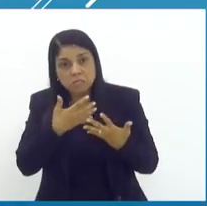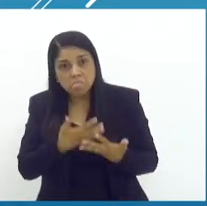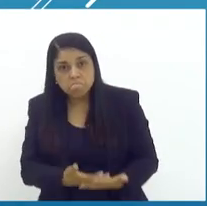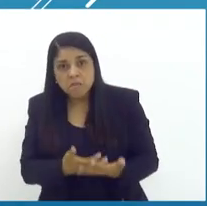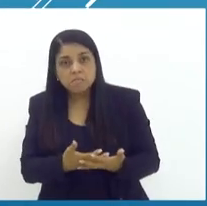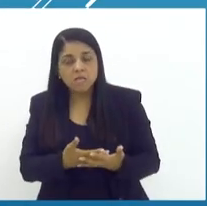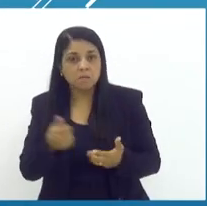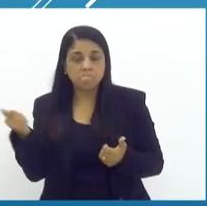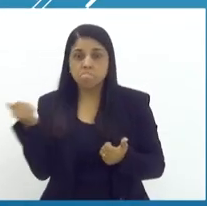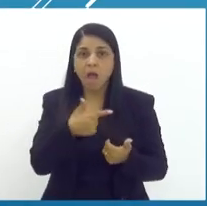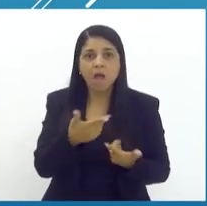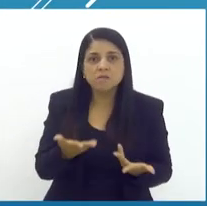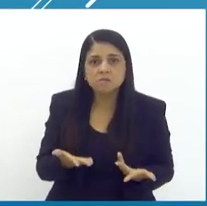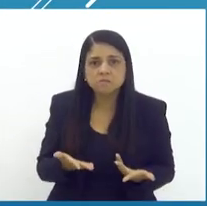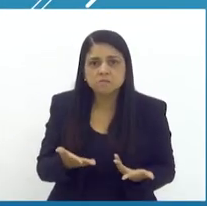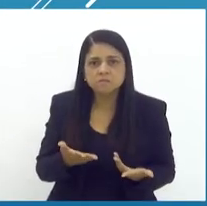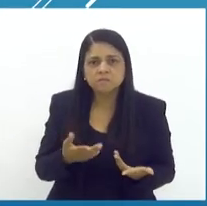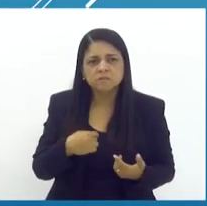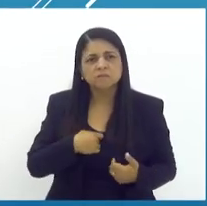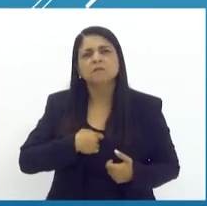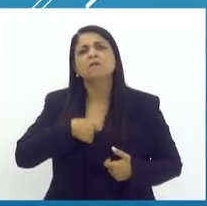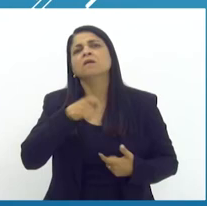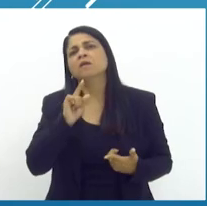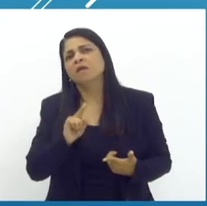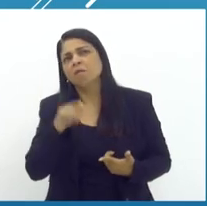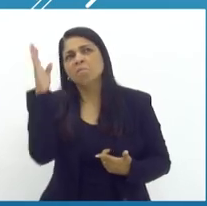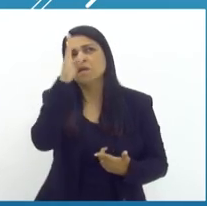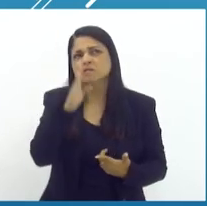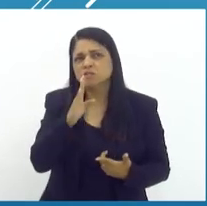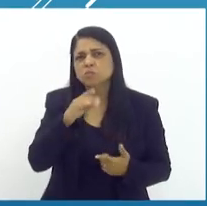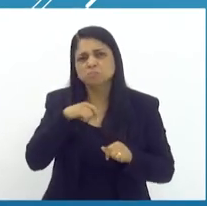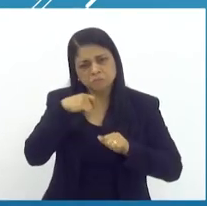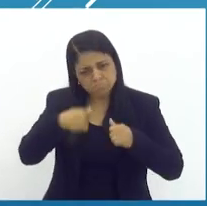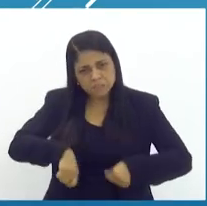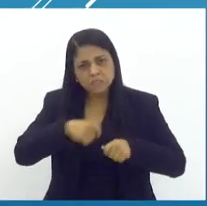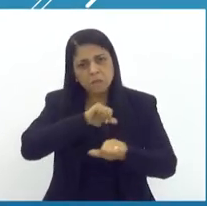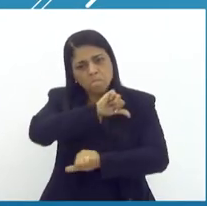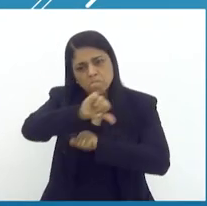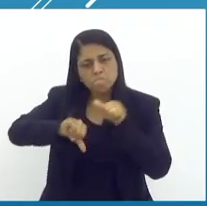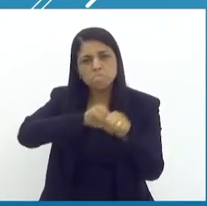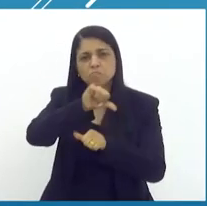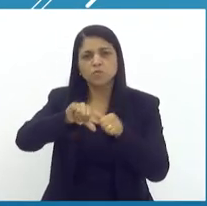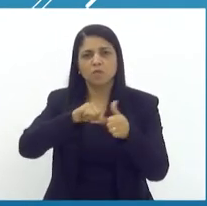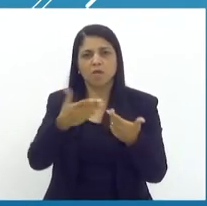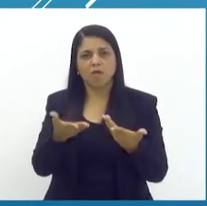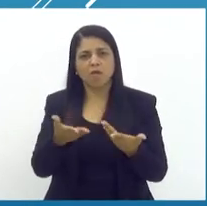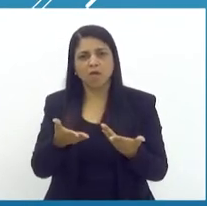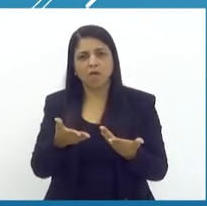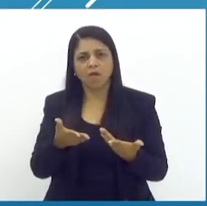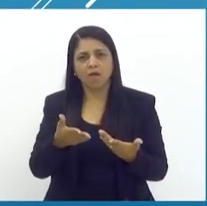esse é o nosso país tá na hora de inverter essa lógica não pode passar por favor